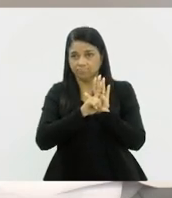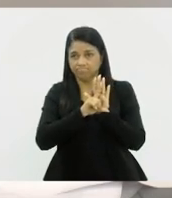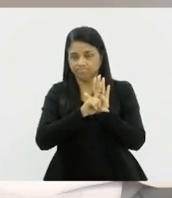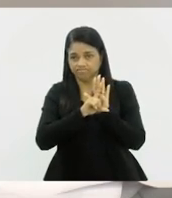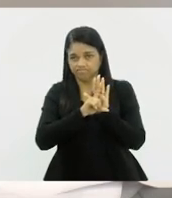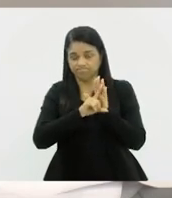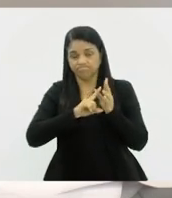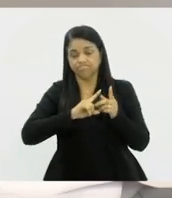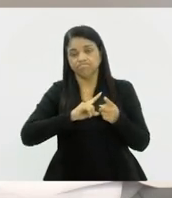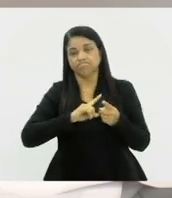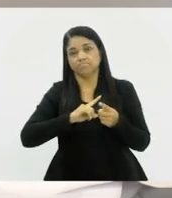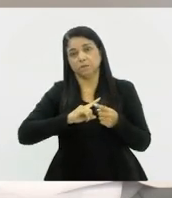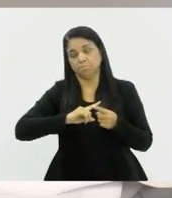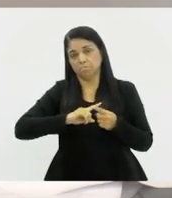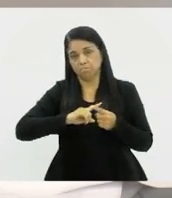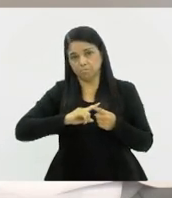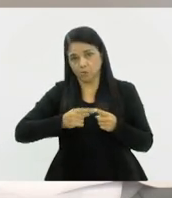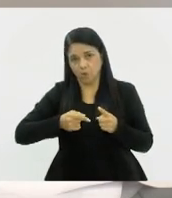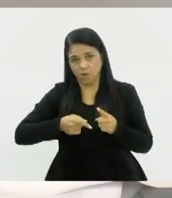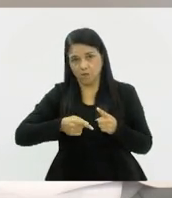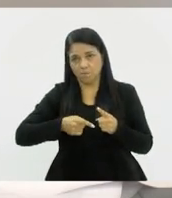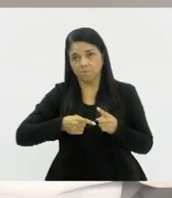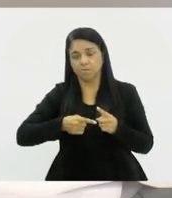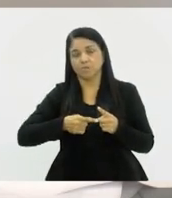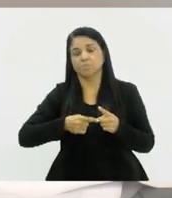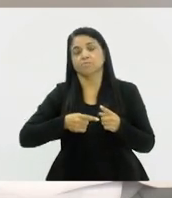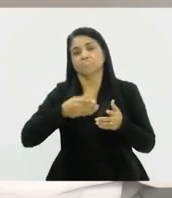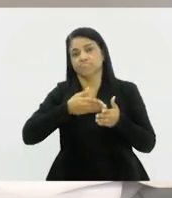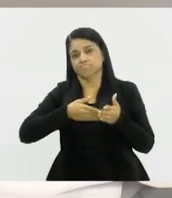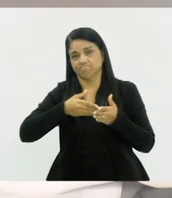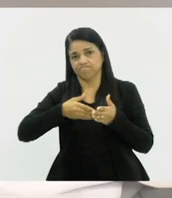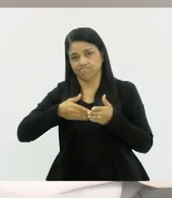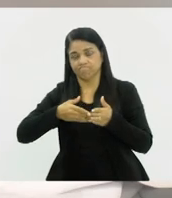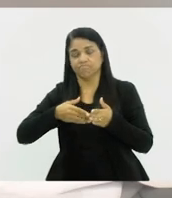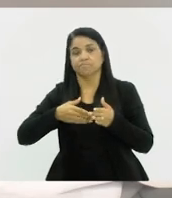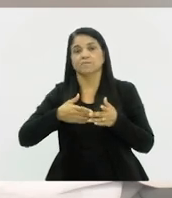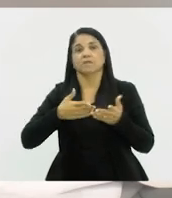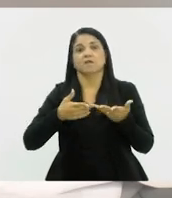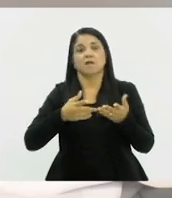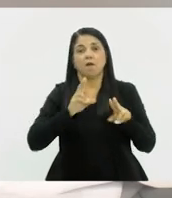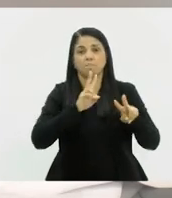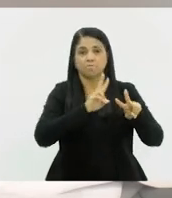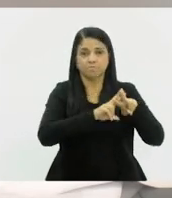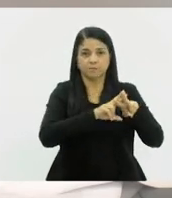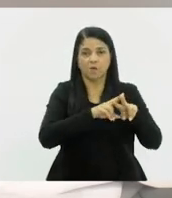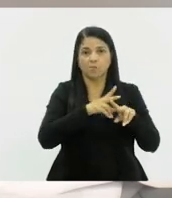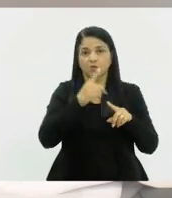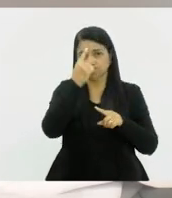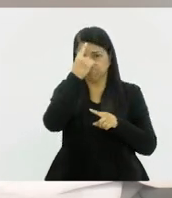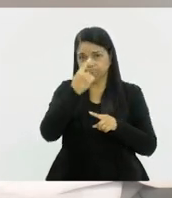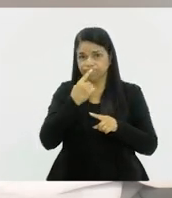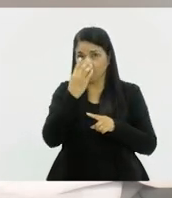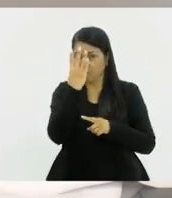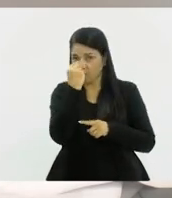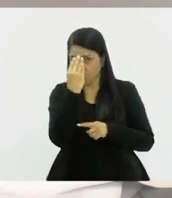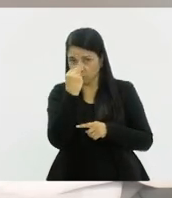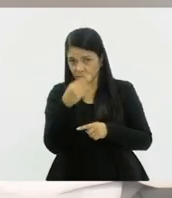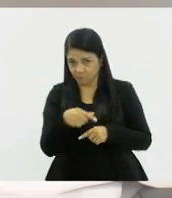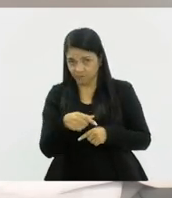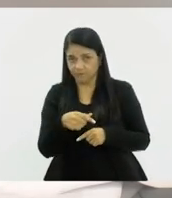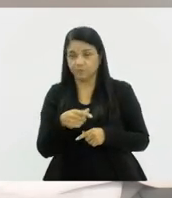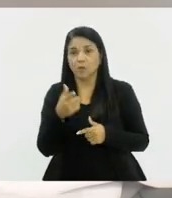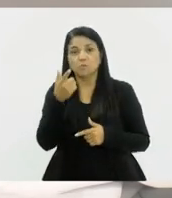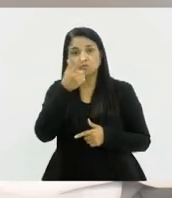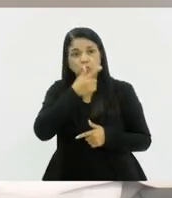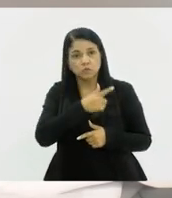reconhecimento fotográfico outra lei importante a gente também usou dados da Defensoria Pública para conseguir